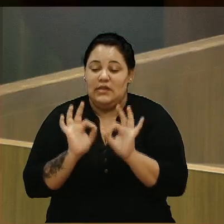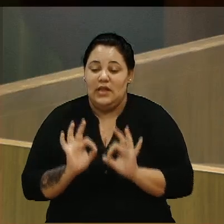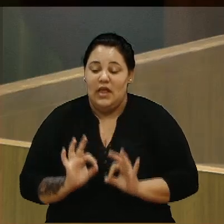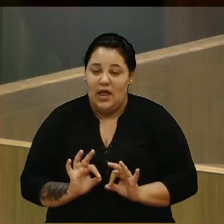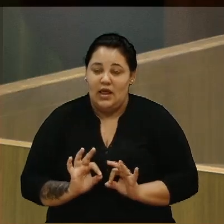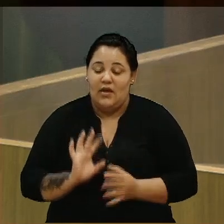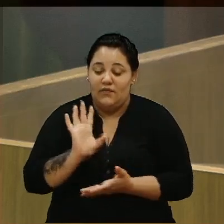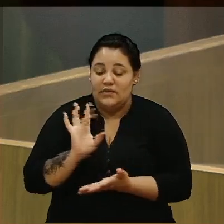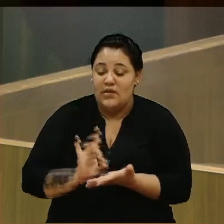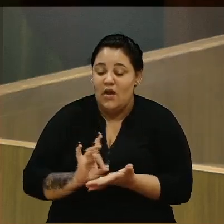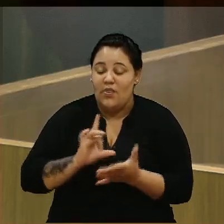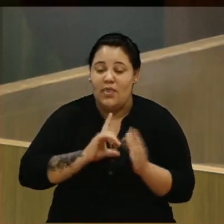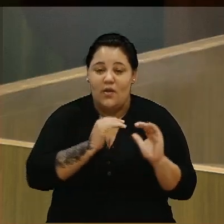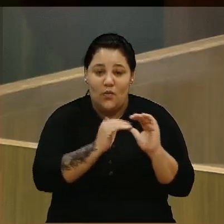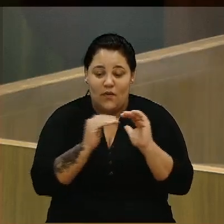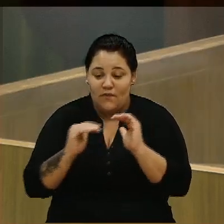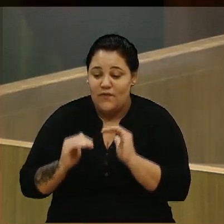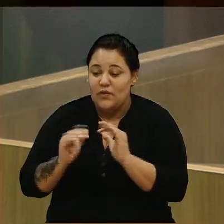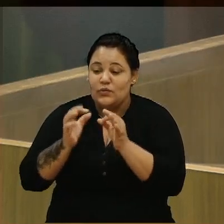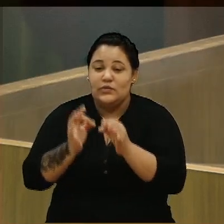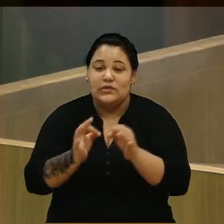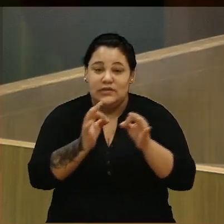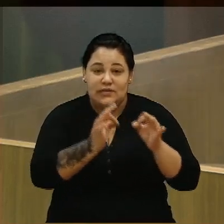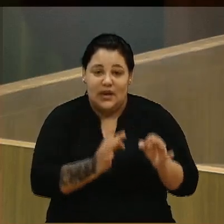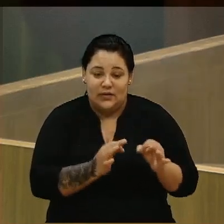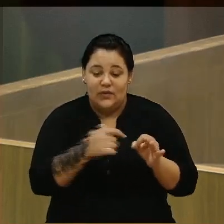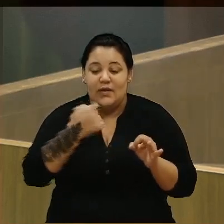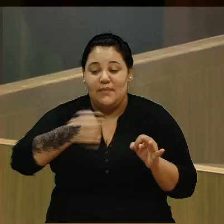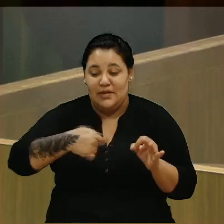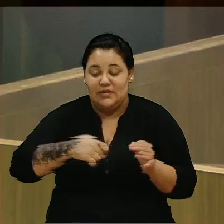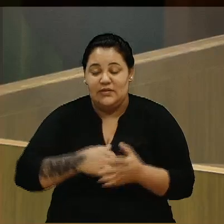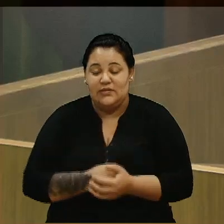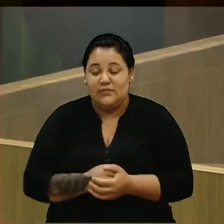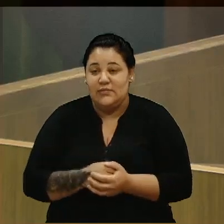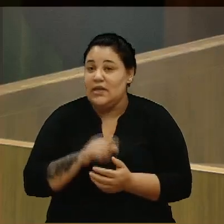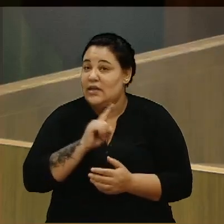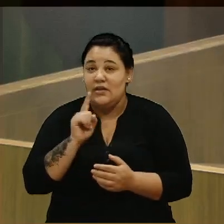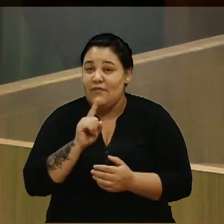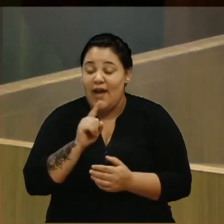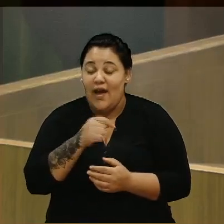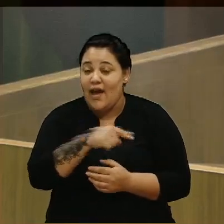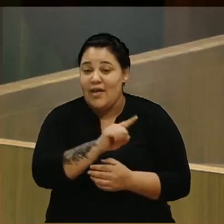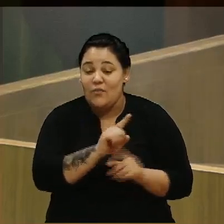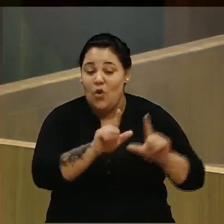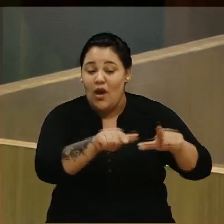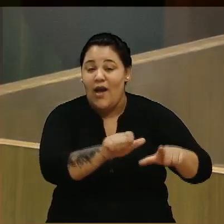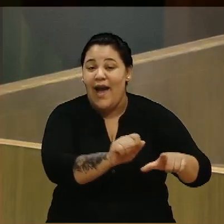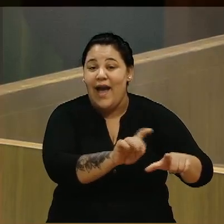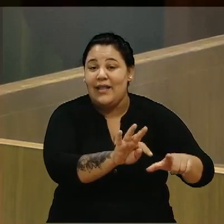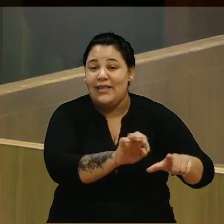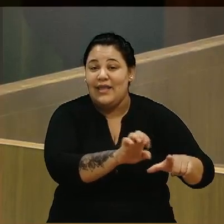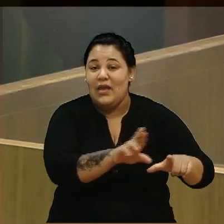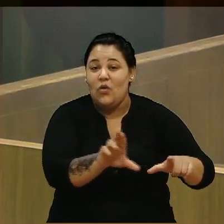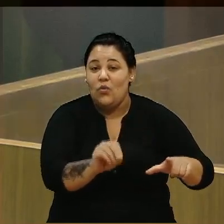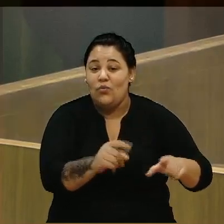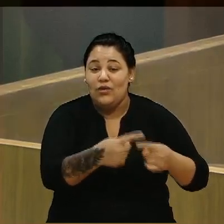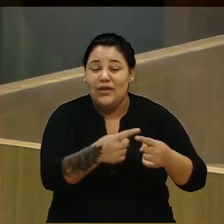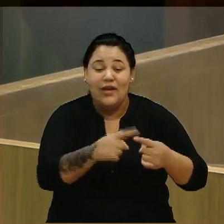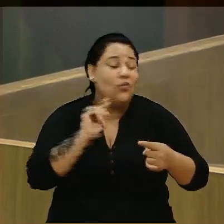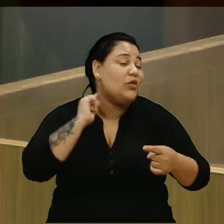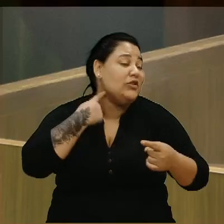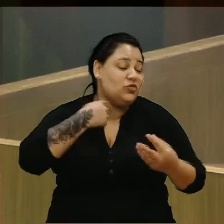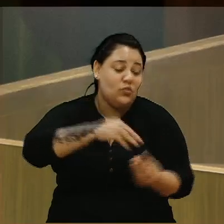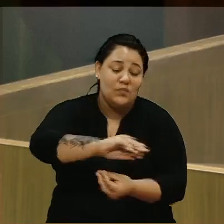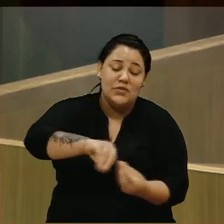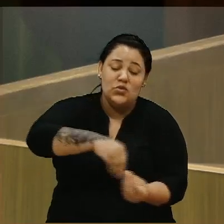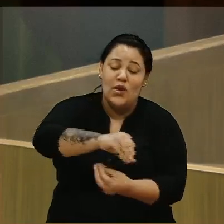a destinação que precisam ter e que não vão para o aterro. Porque quando a gente coloca esse lixo todo misturado,